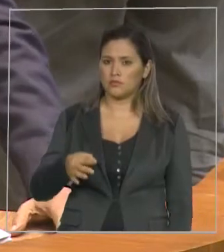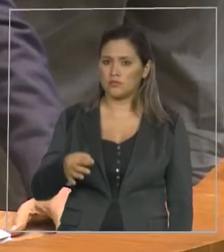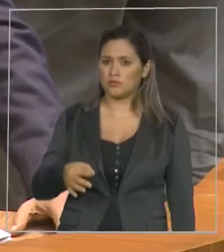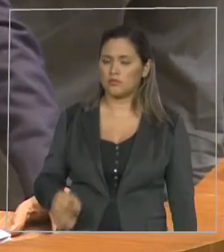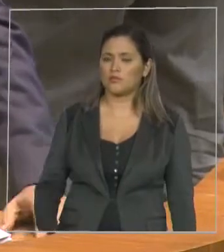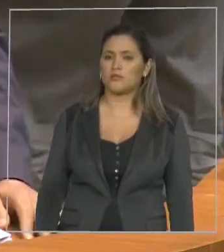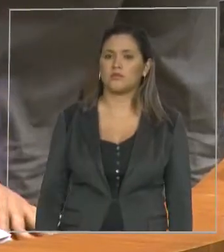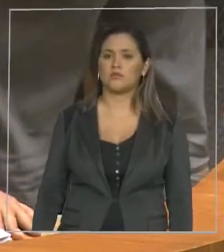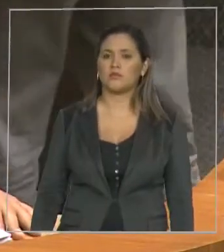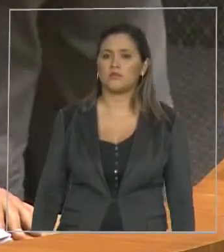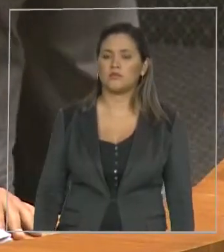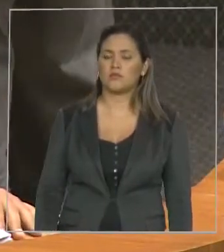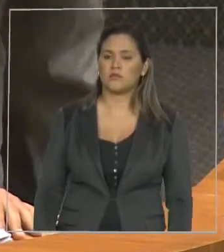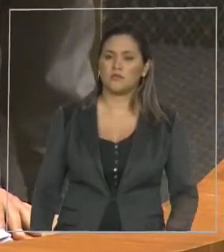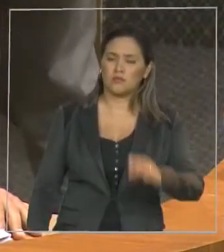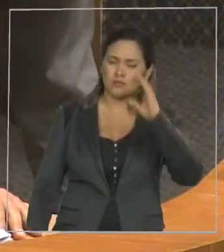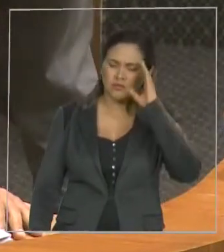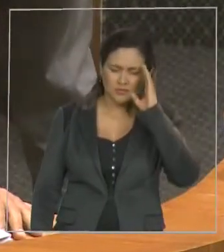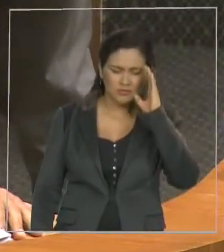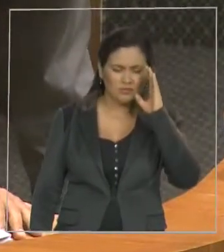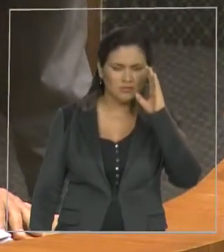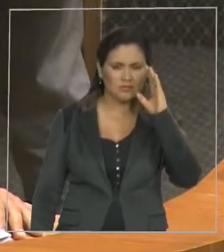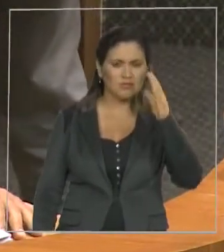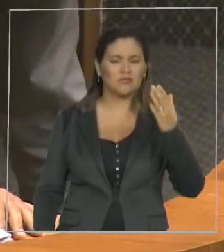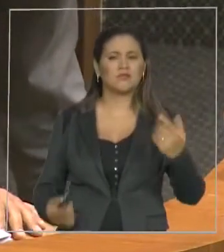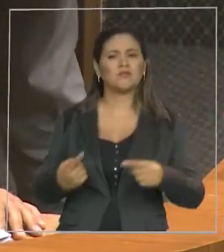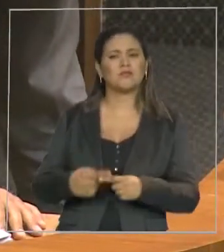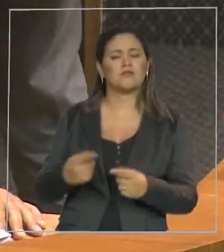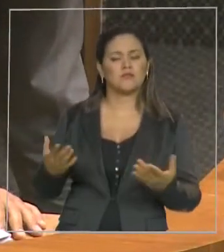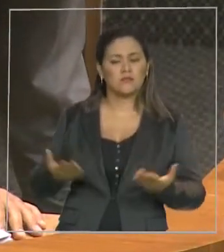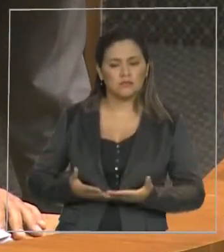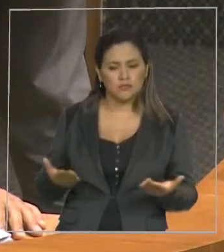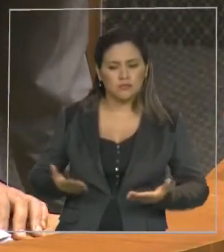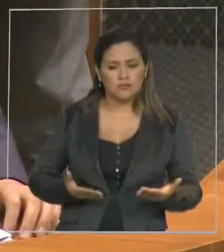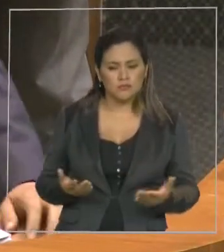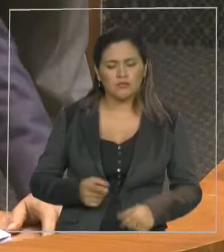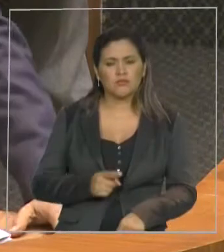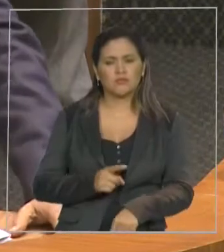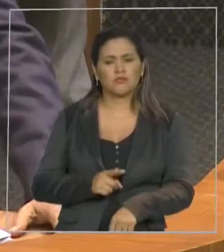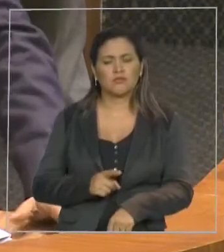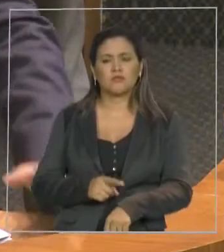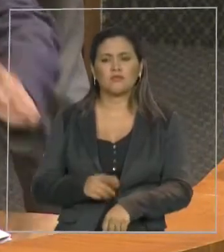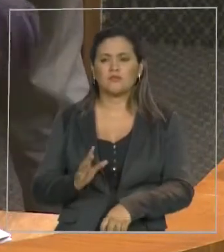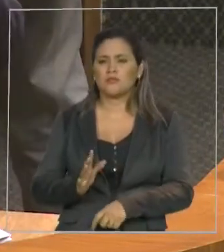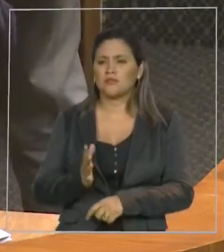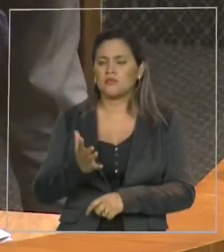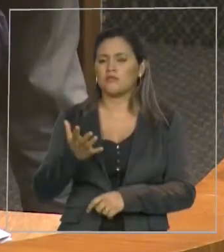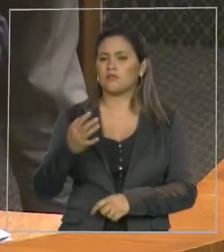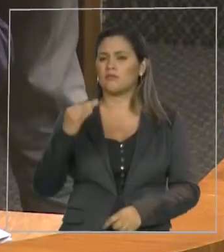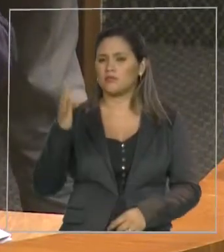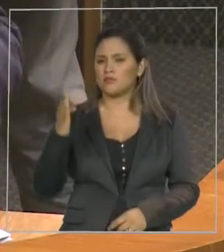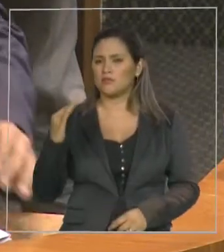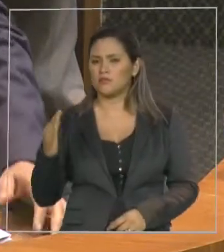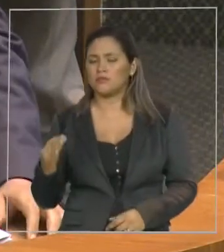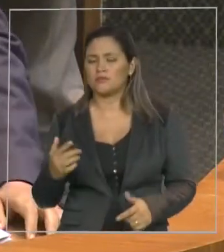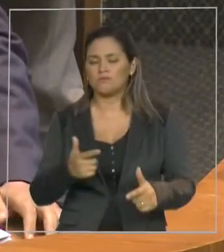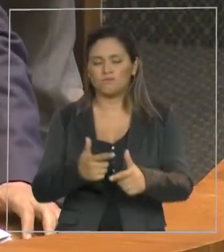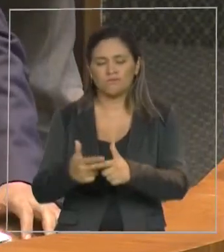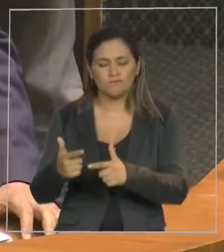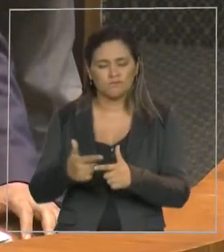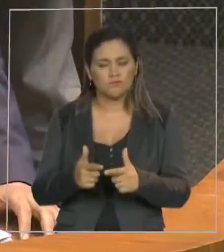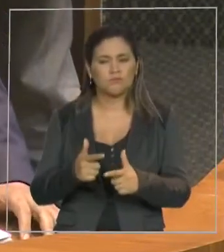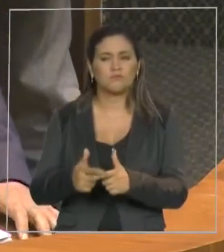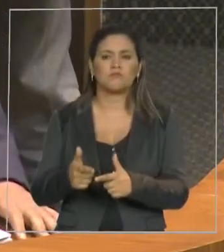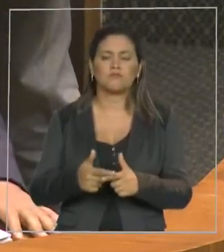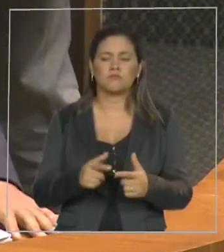emblemática, sobretudo para o momento que se vive no Brasil e no mundo, porque no Brasil e no mundo o que